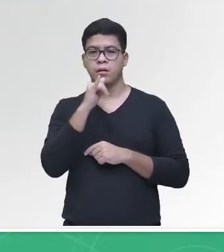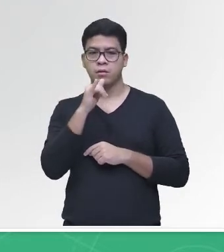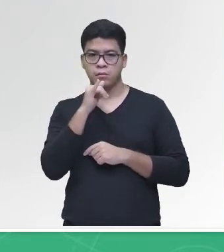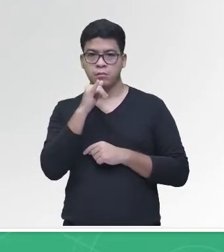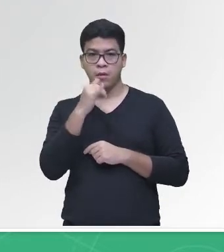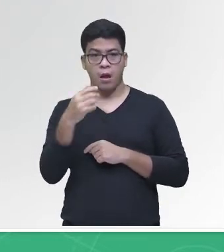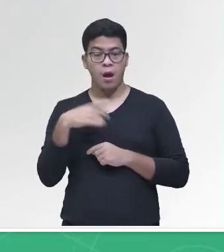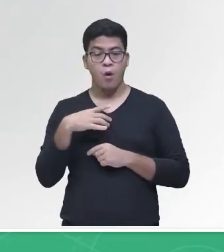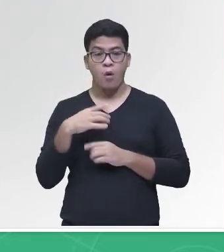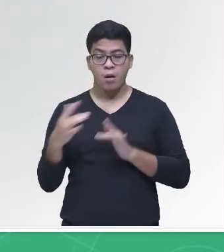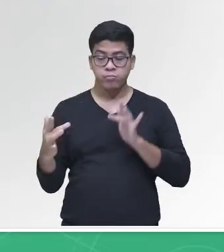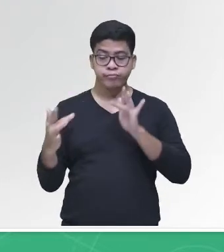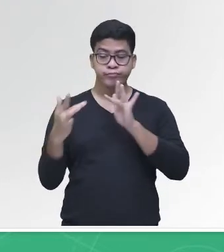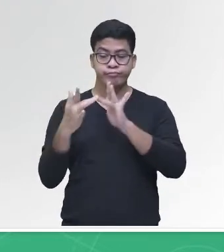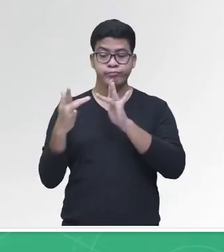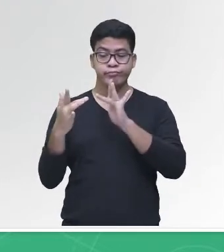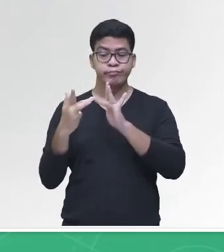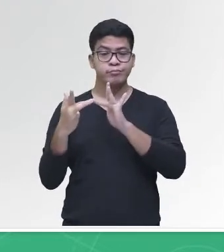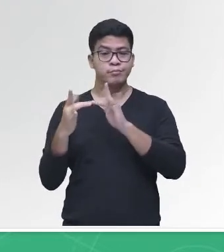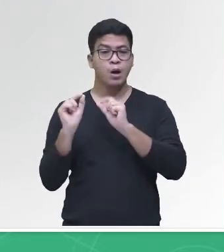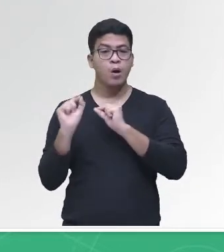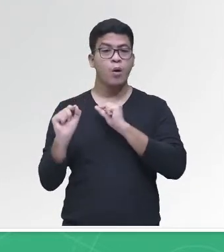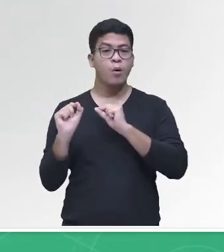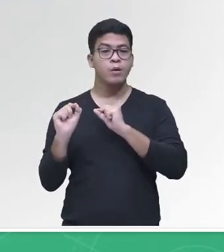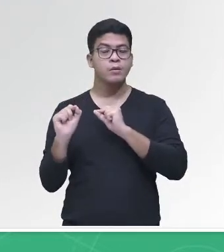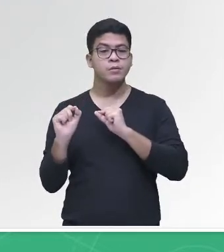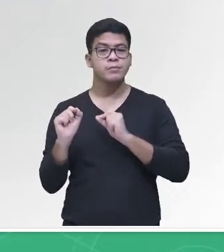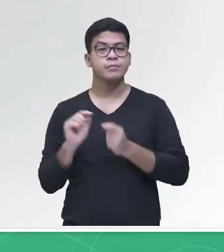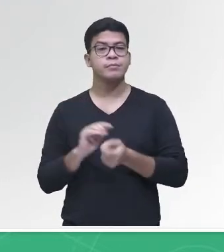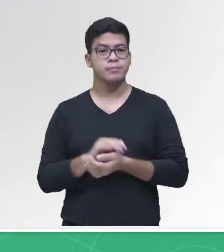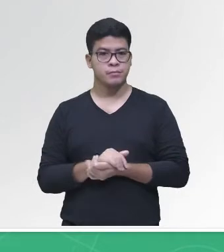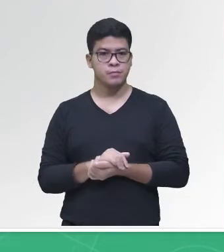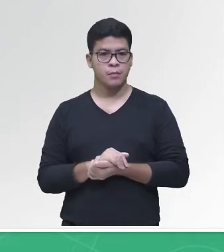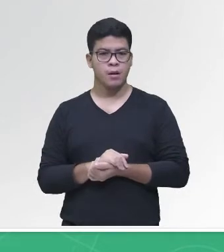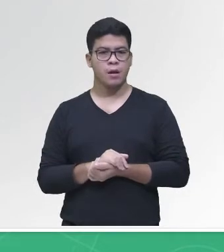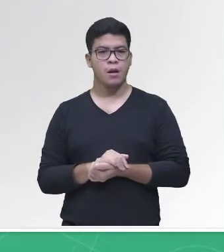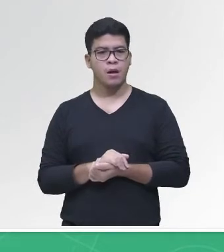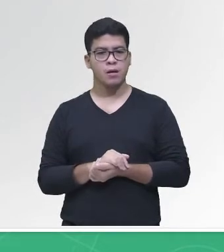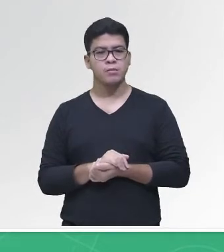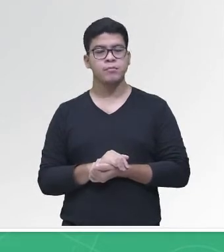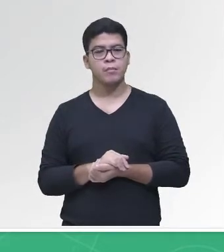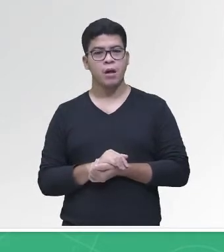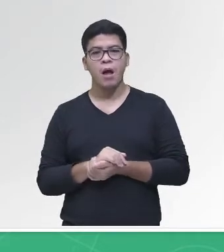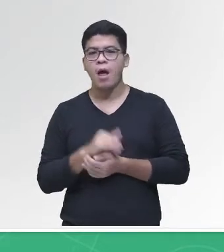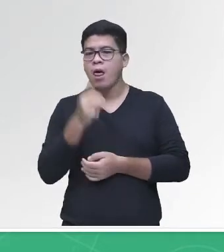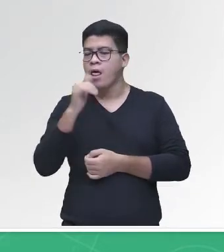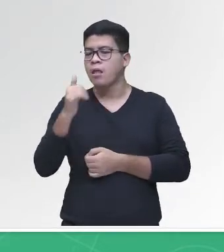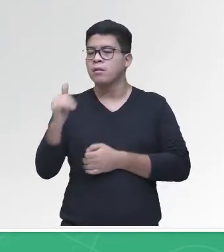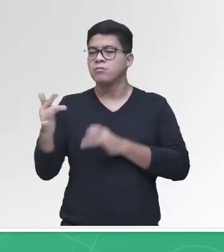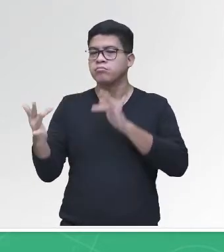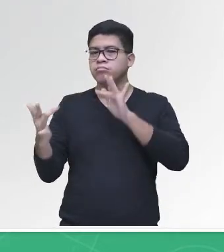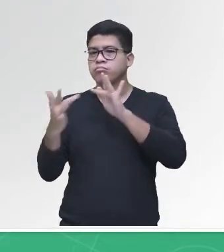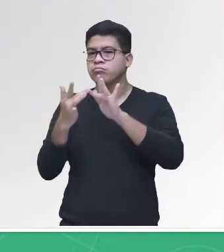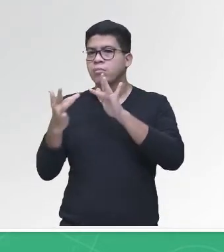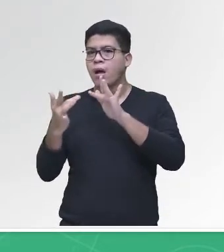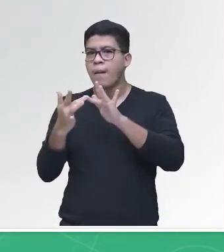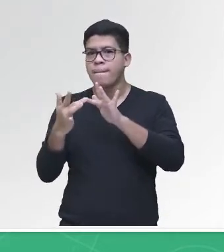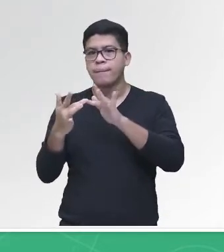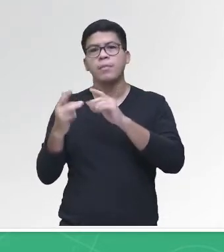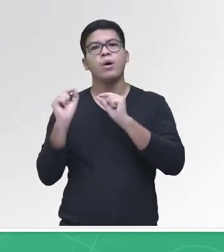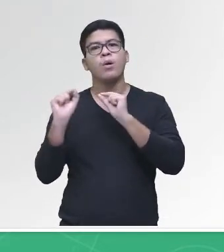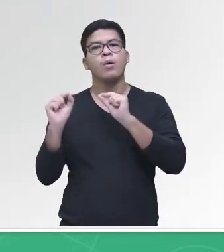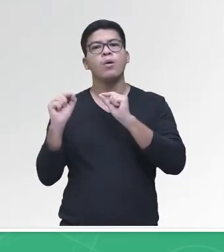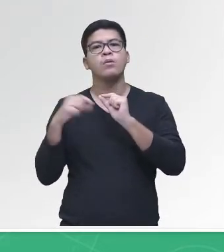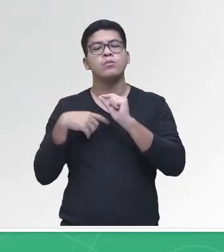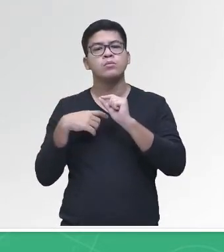o corpo neutro com o outro corpo neutro. Já na eletrização por contato, o nome já está dizendo, ó,